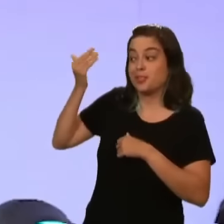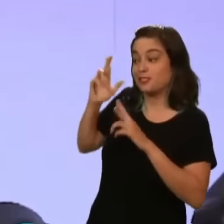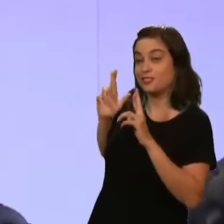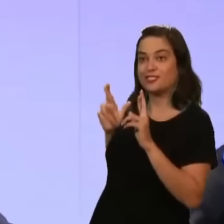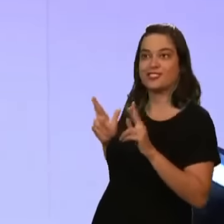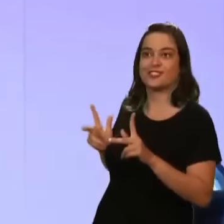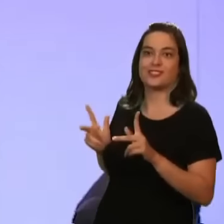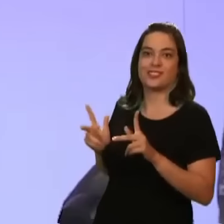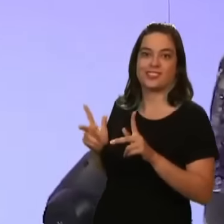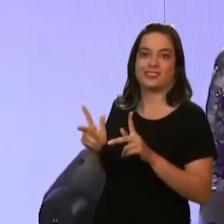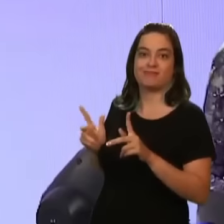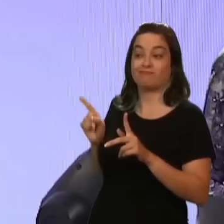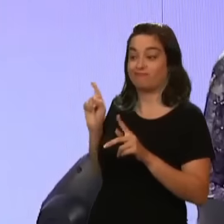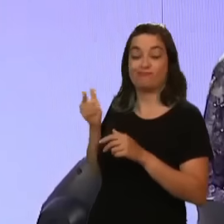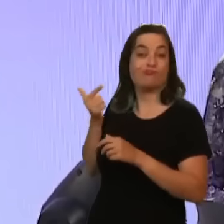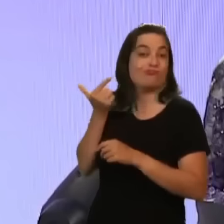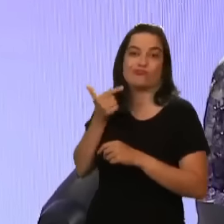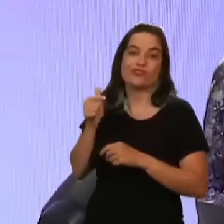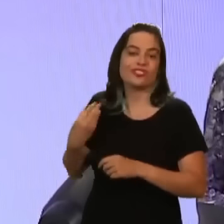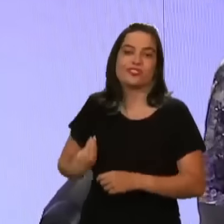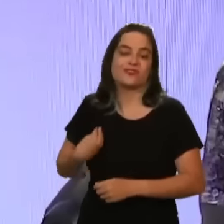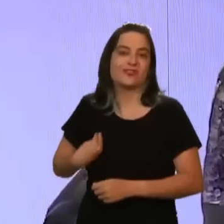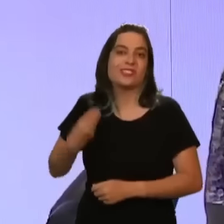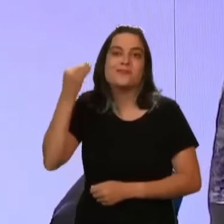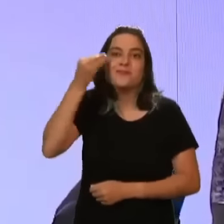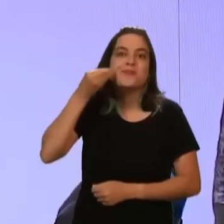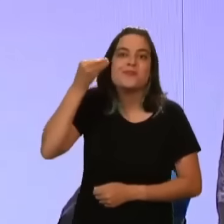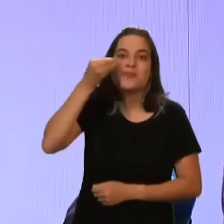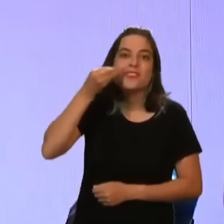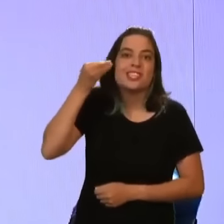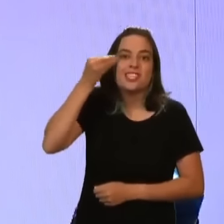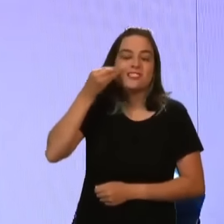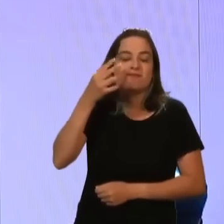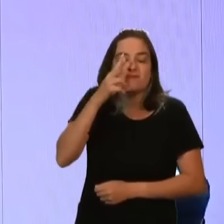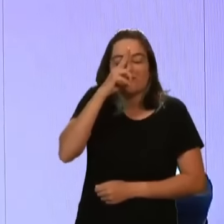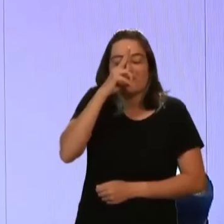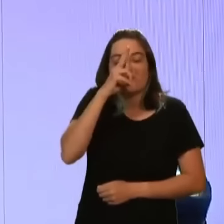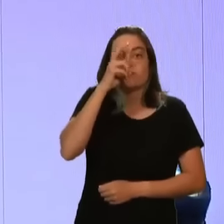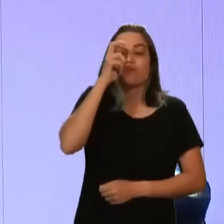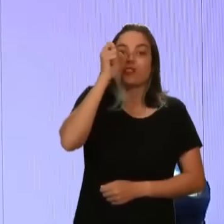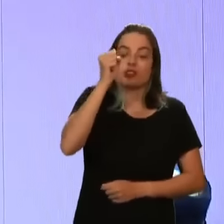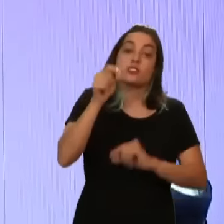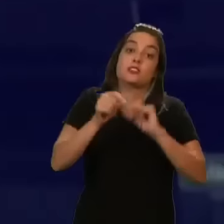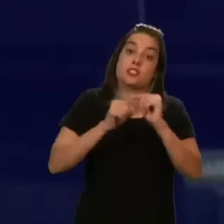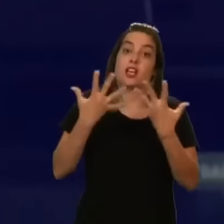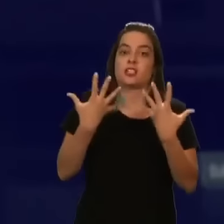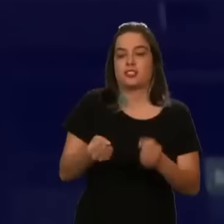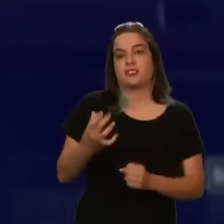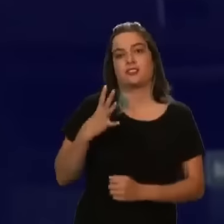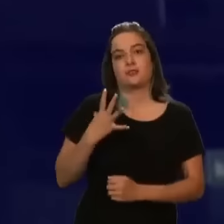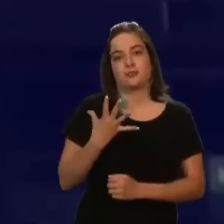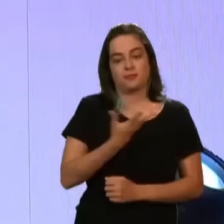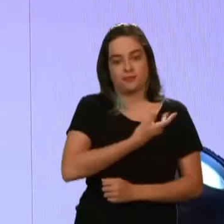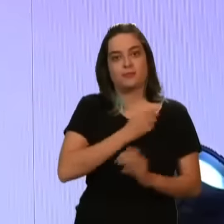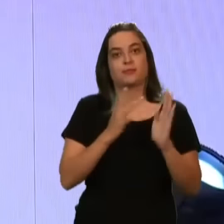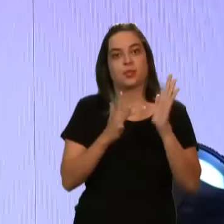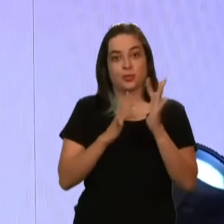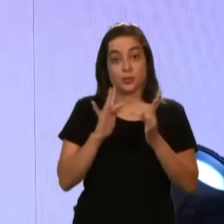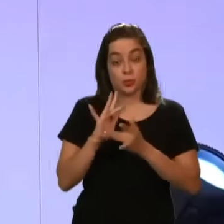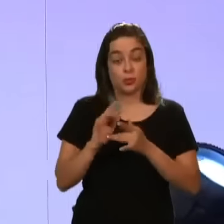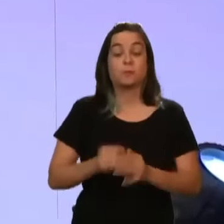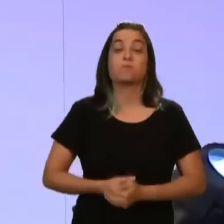antes, quando você não tinha ainda vivido essa experiência tão impactante da sua conversão a Cristo. Mesmo